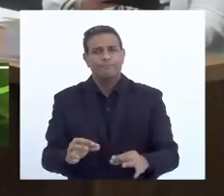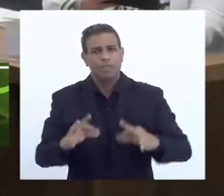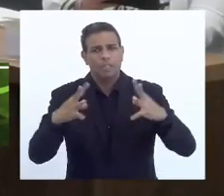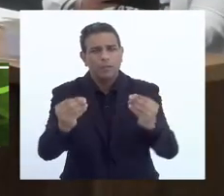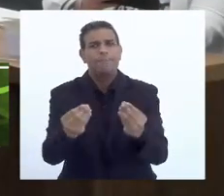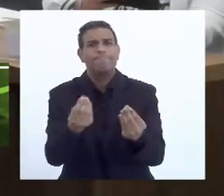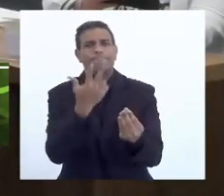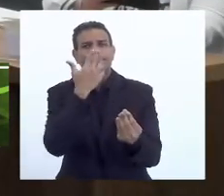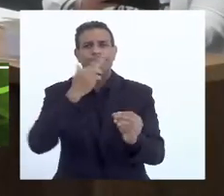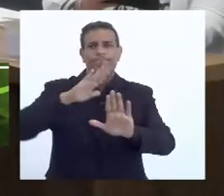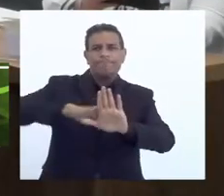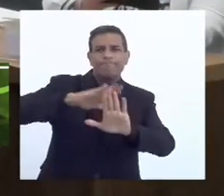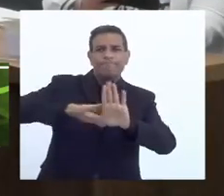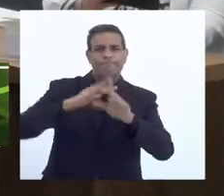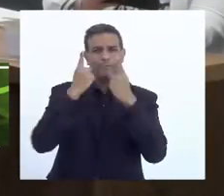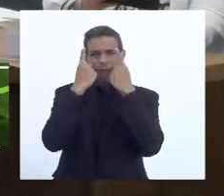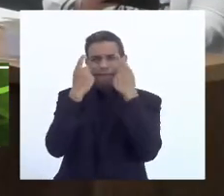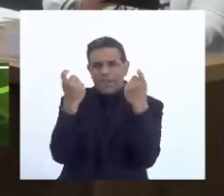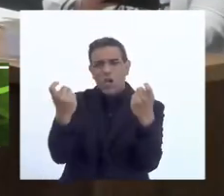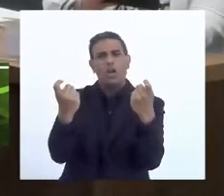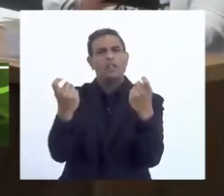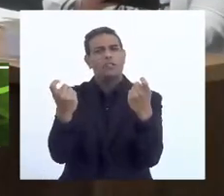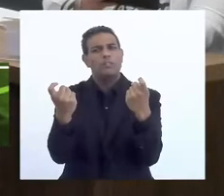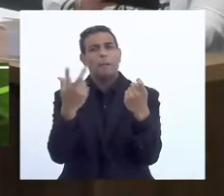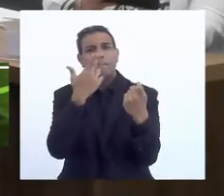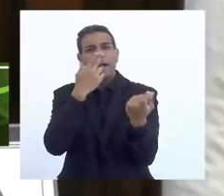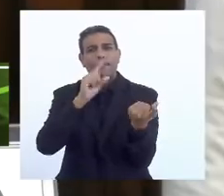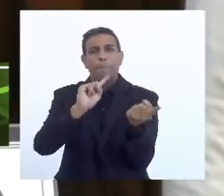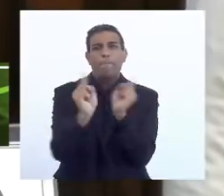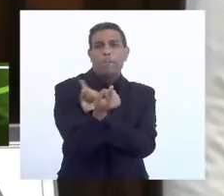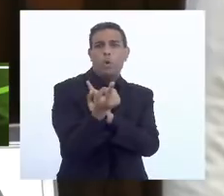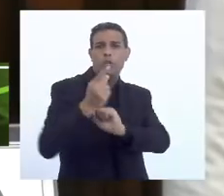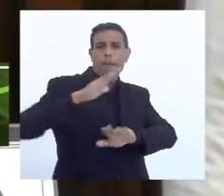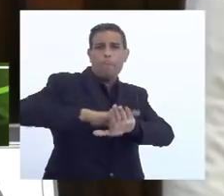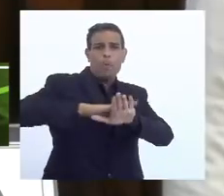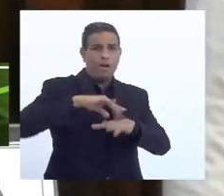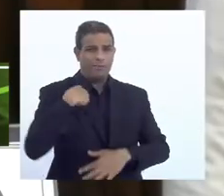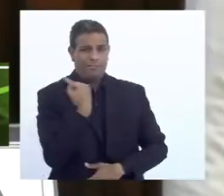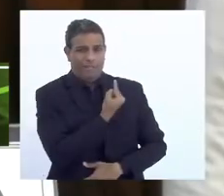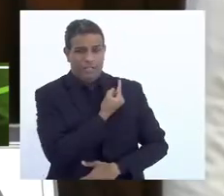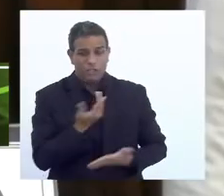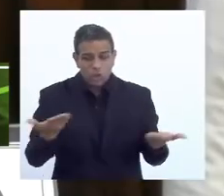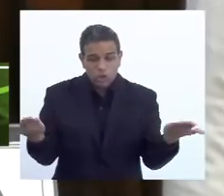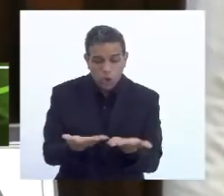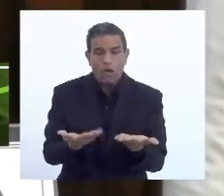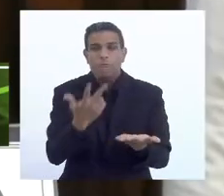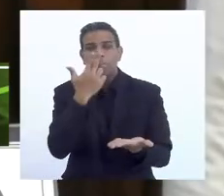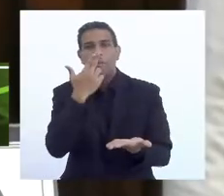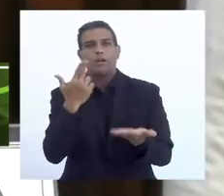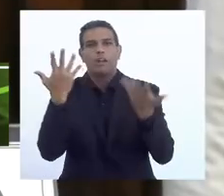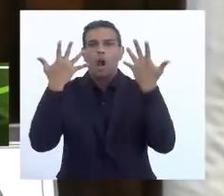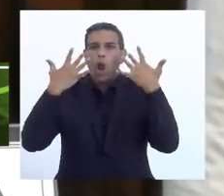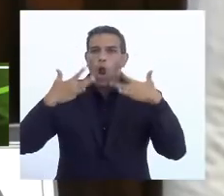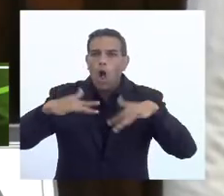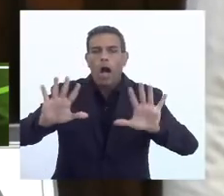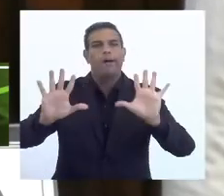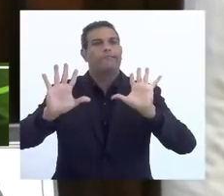sobre a violência contra nós num debate político, como se nós estivéssemos falando de algo de natureza